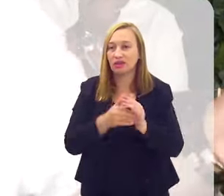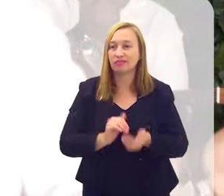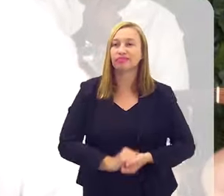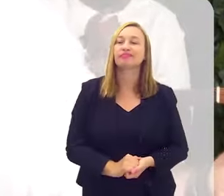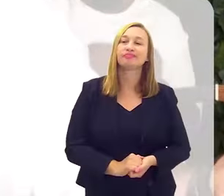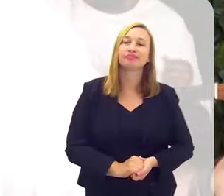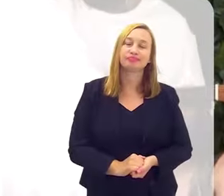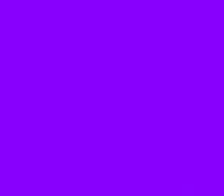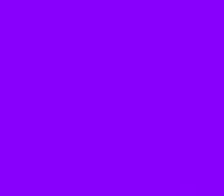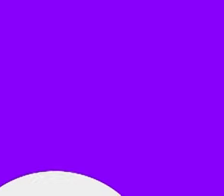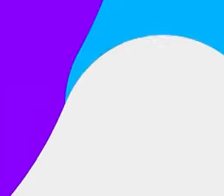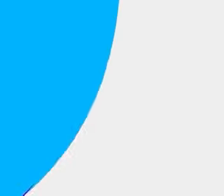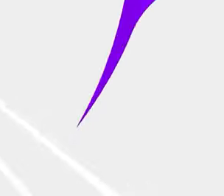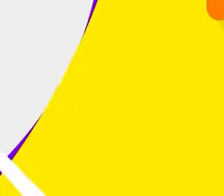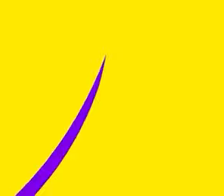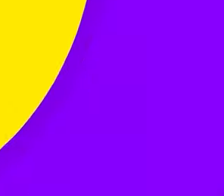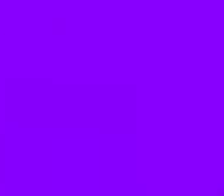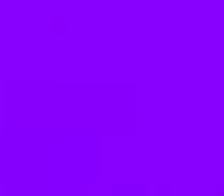e é sucesso